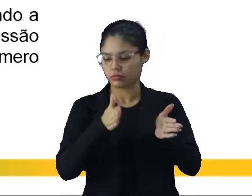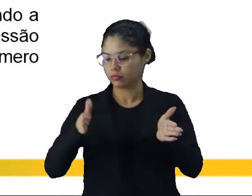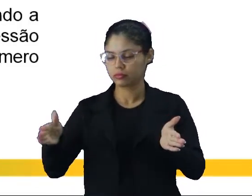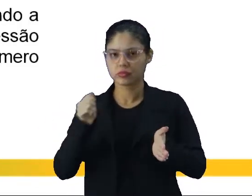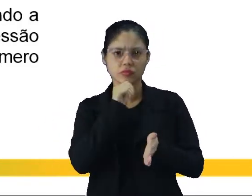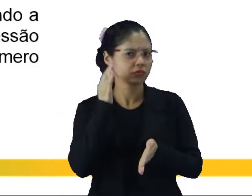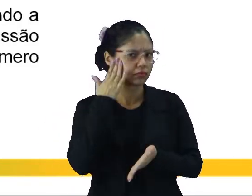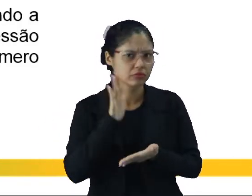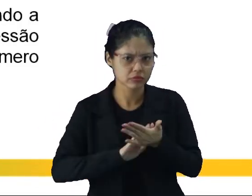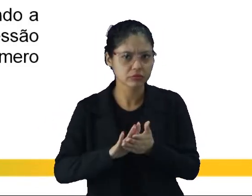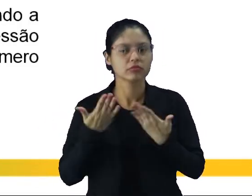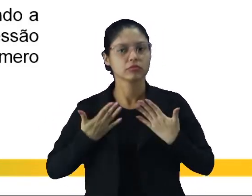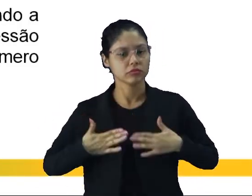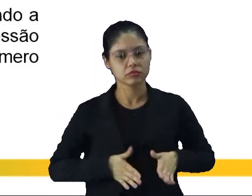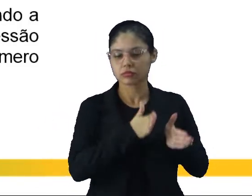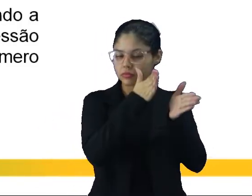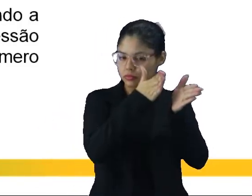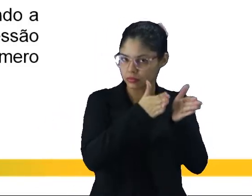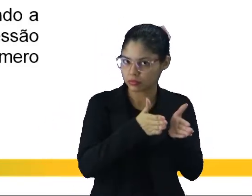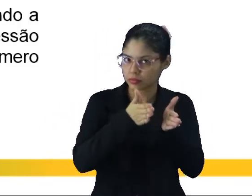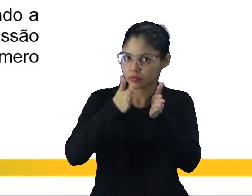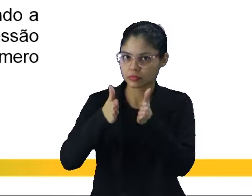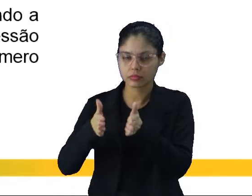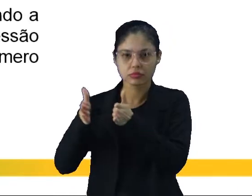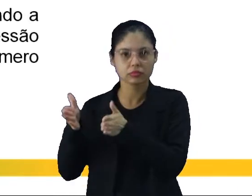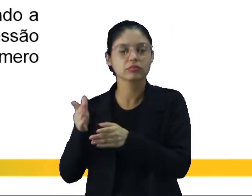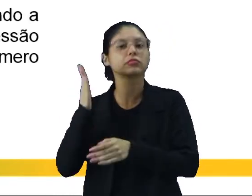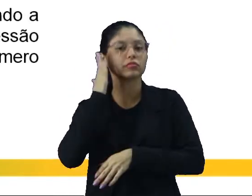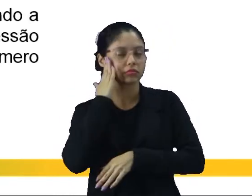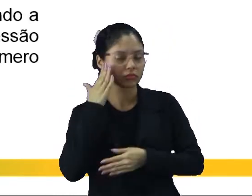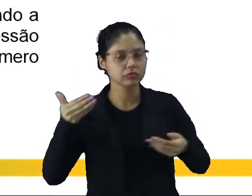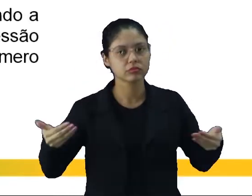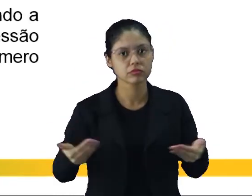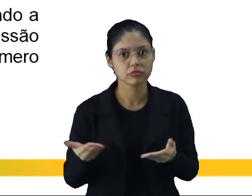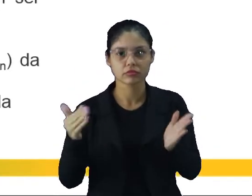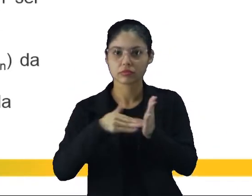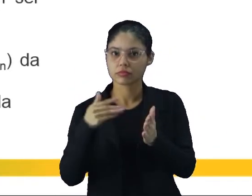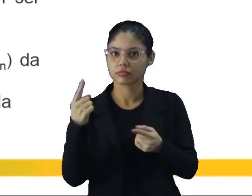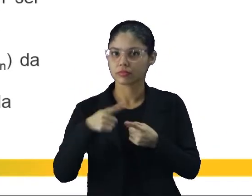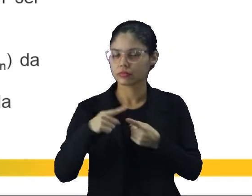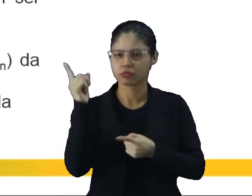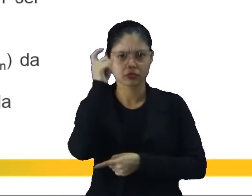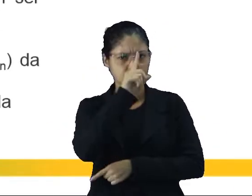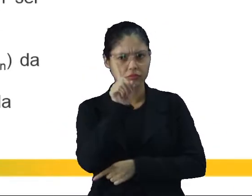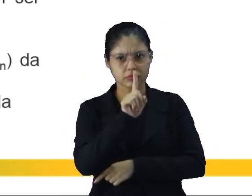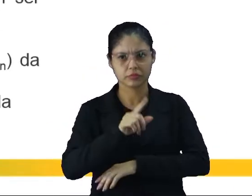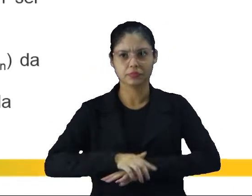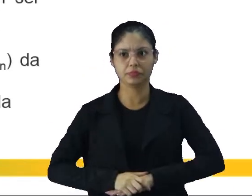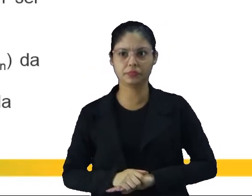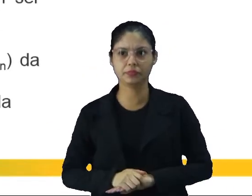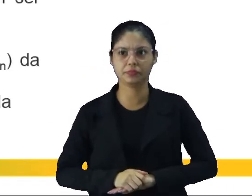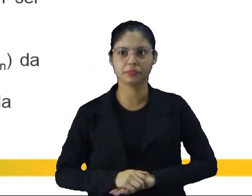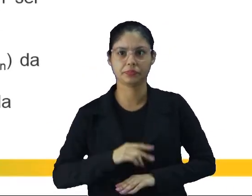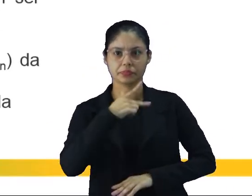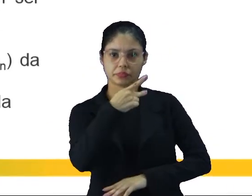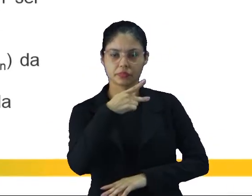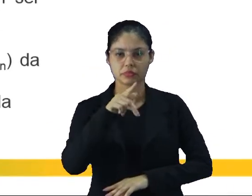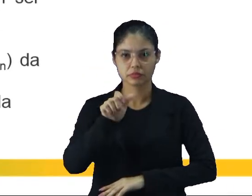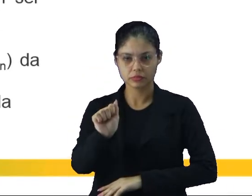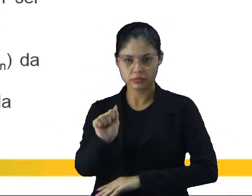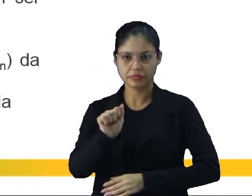entendeu nada? Vamos passo a passo, calma, você vai compreender isso. Até porque não é difícil. Vamos lá? O que é uma